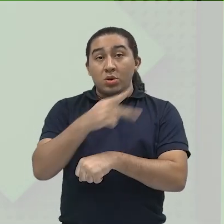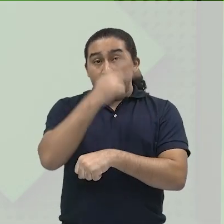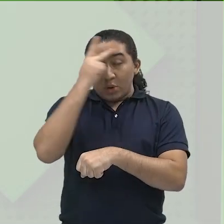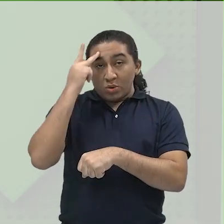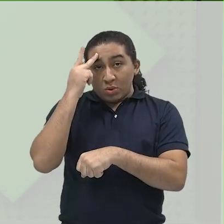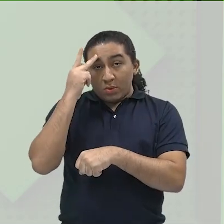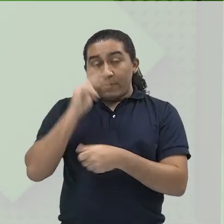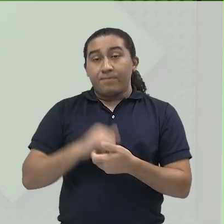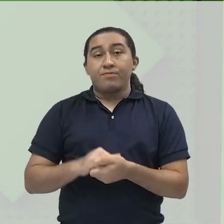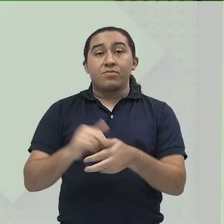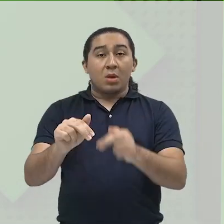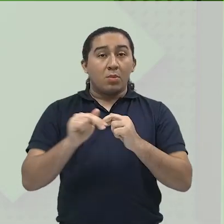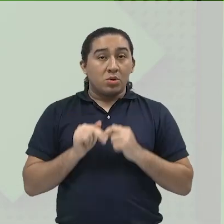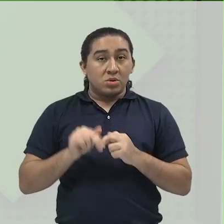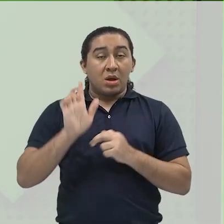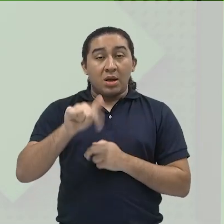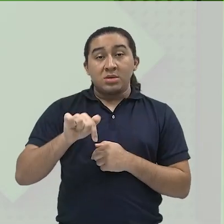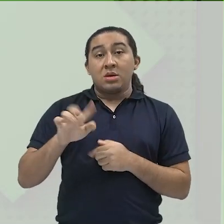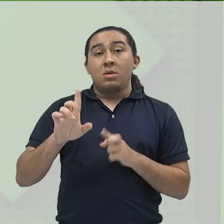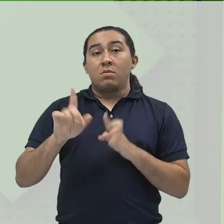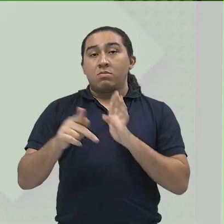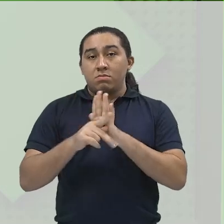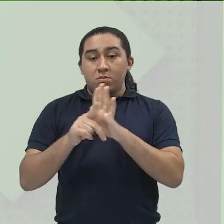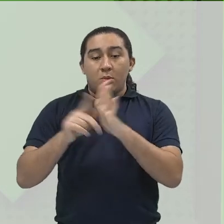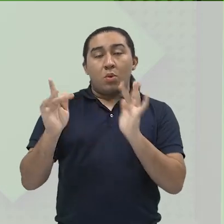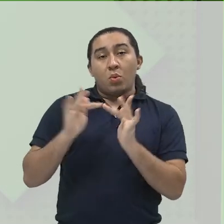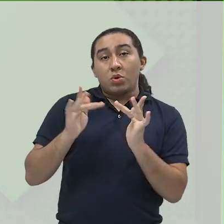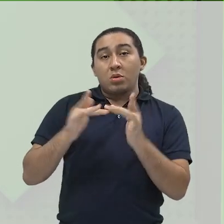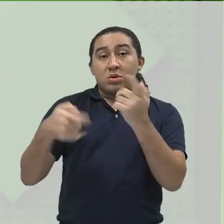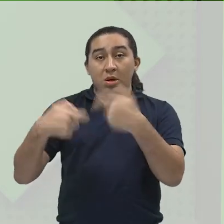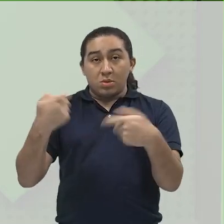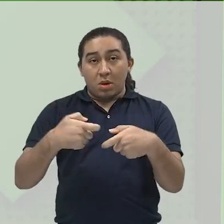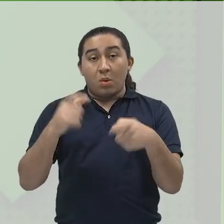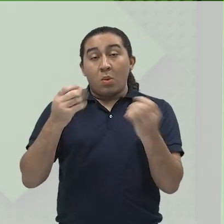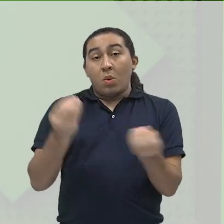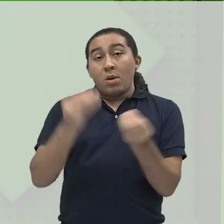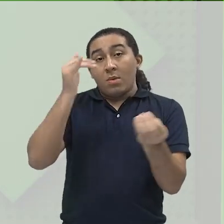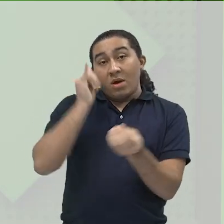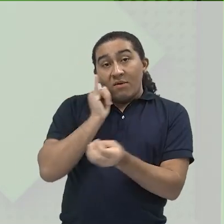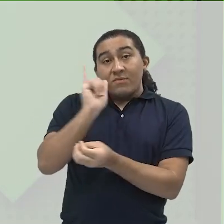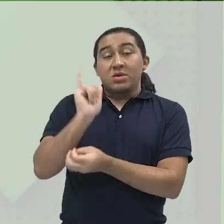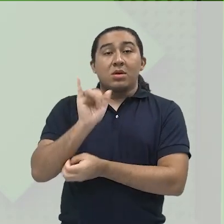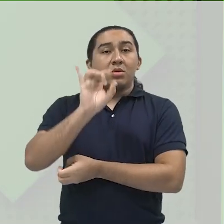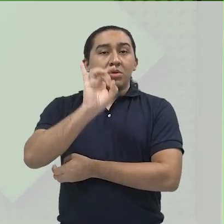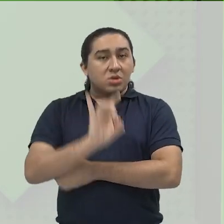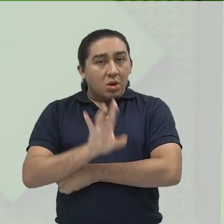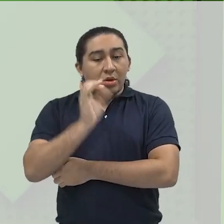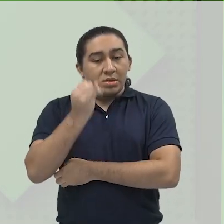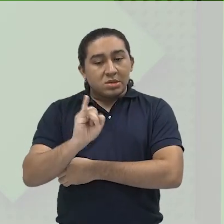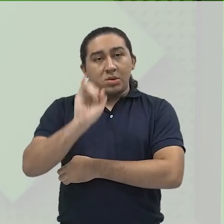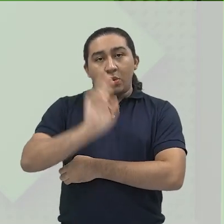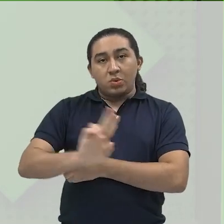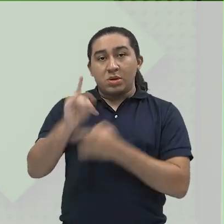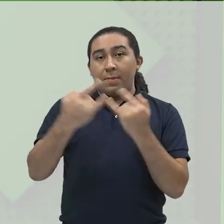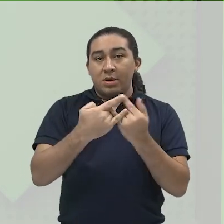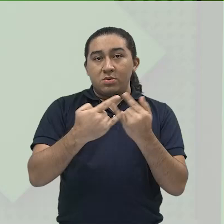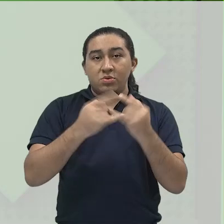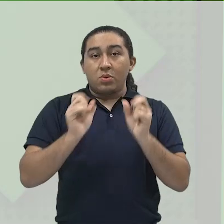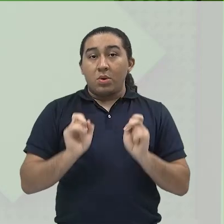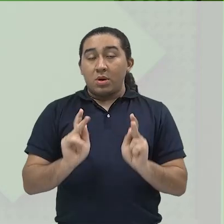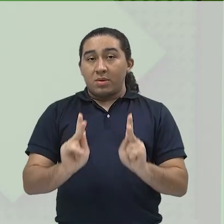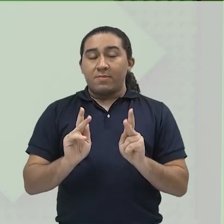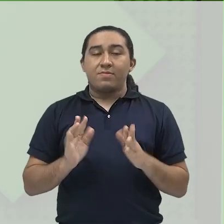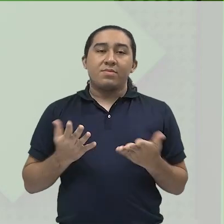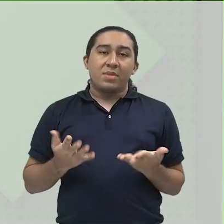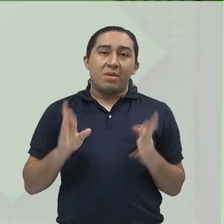no caso aqui das relações sexuais que a gente está falando, a única prevenção possível é o uso do preservativo, certo?